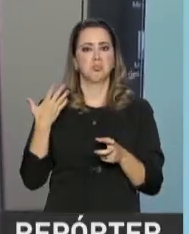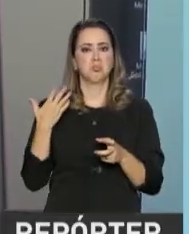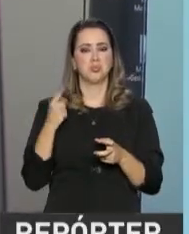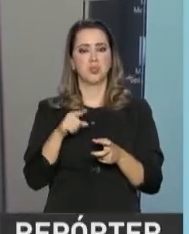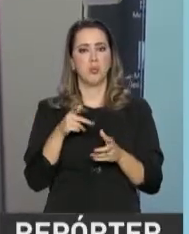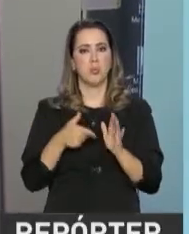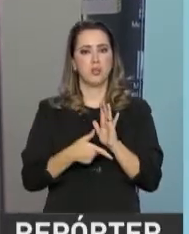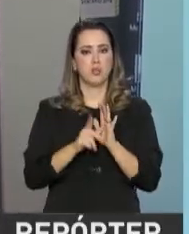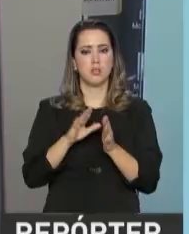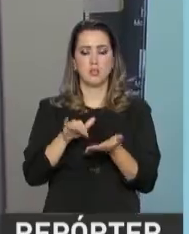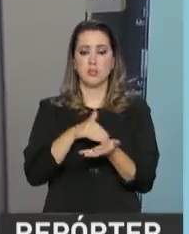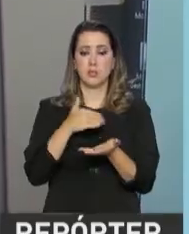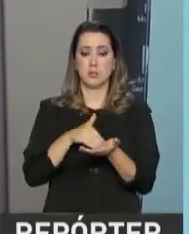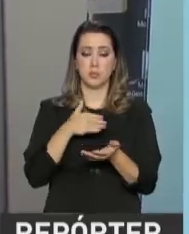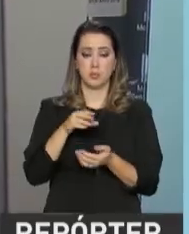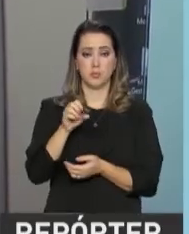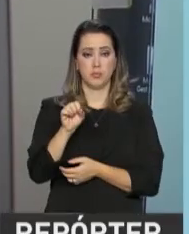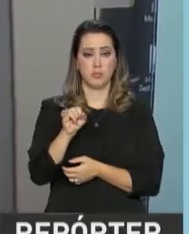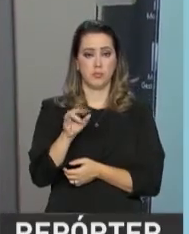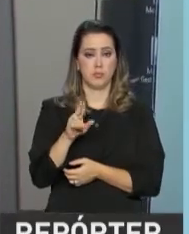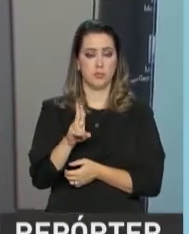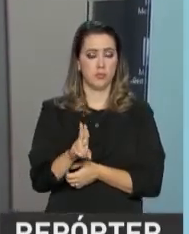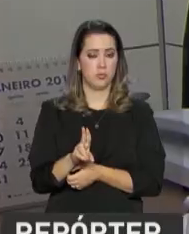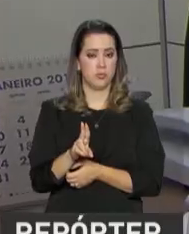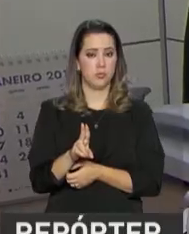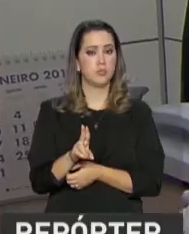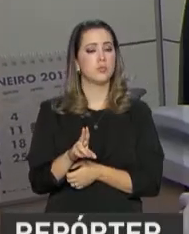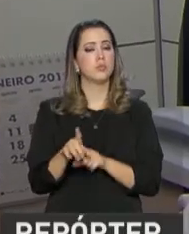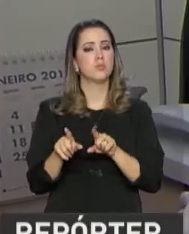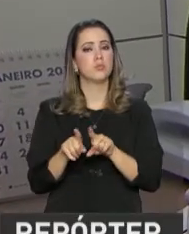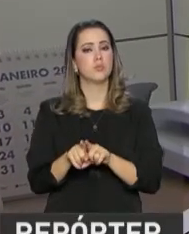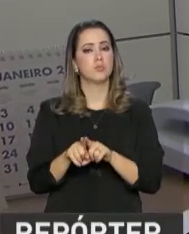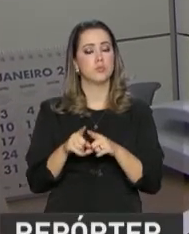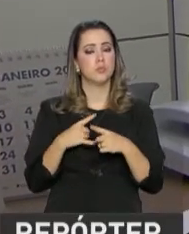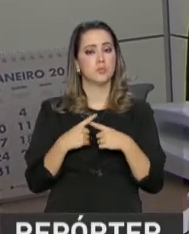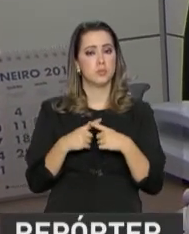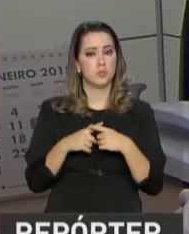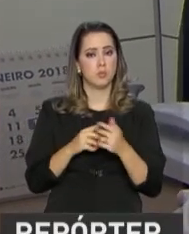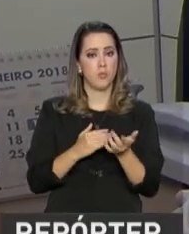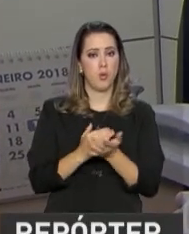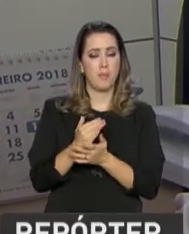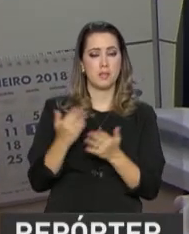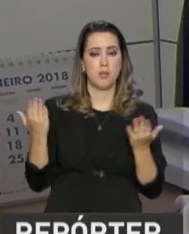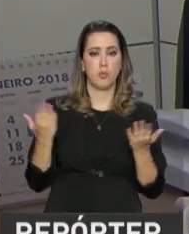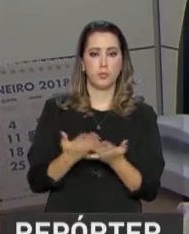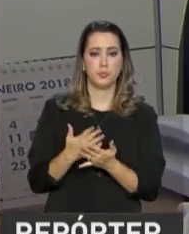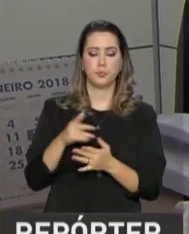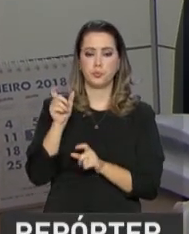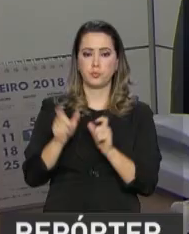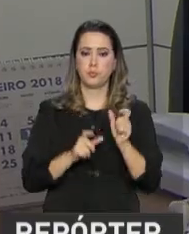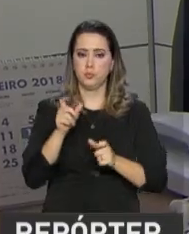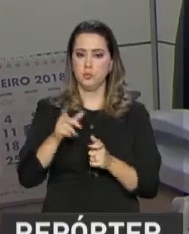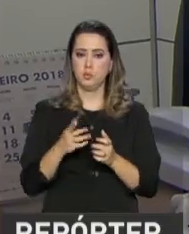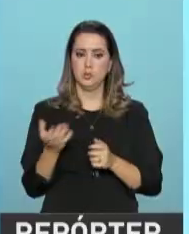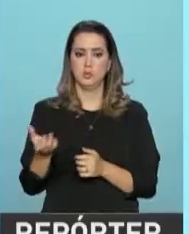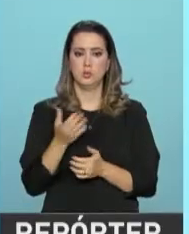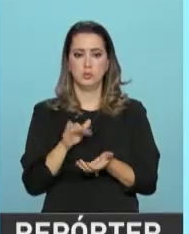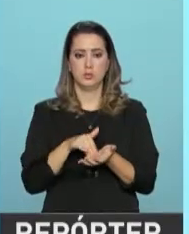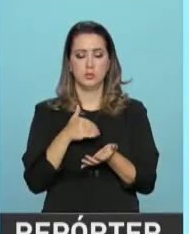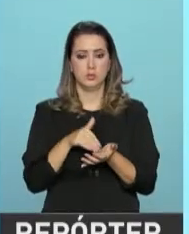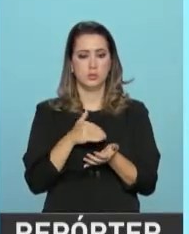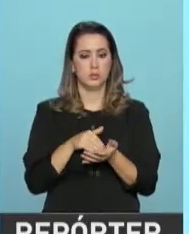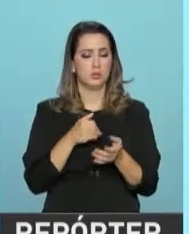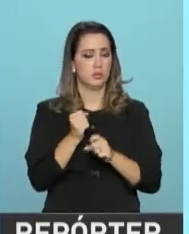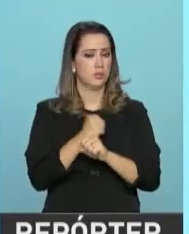as inscrições do sistema de seleção unificado o sisu a partir de hoje os candidatos que fizeram o enem